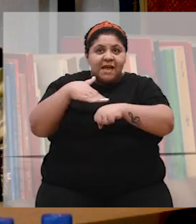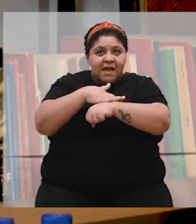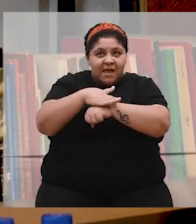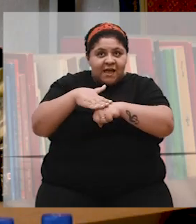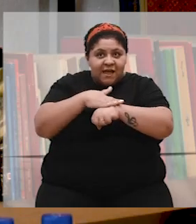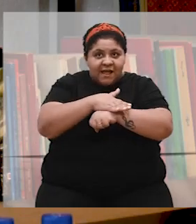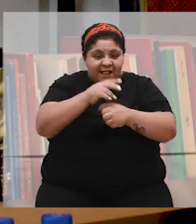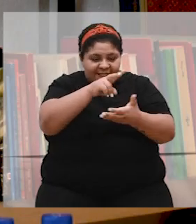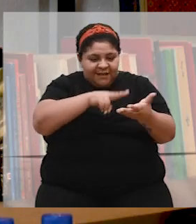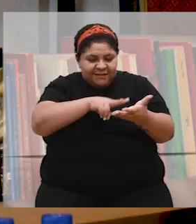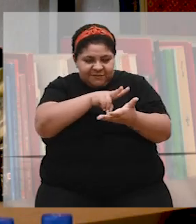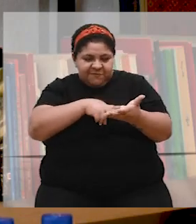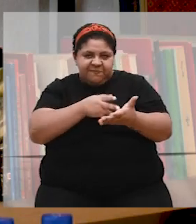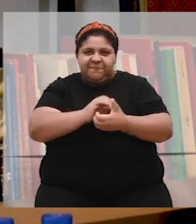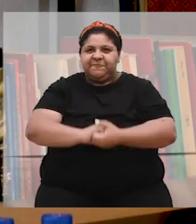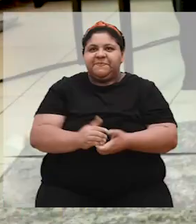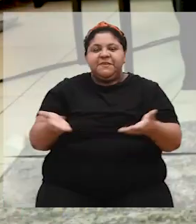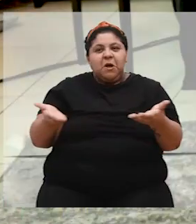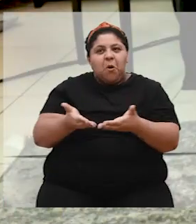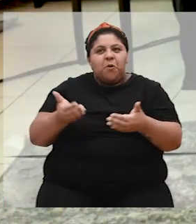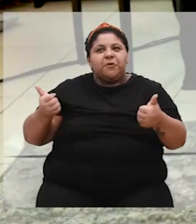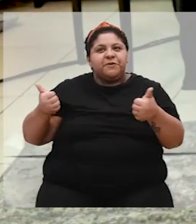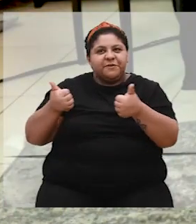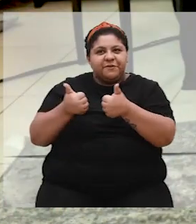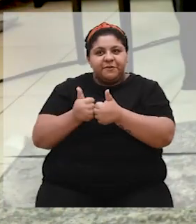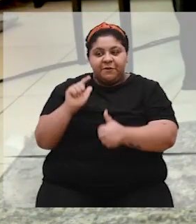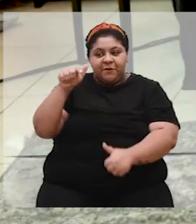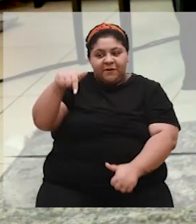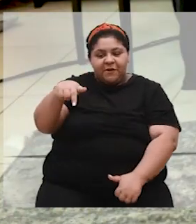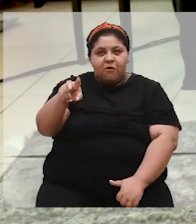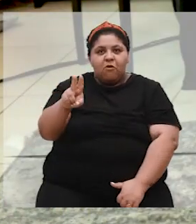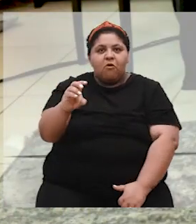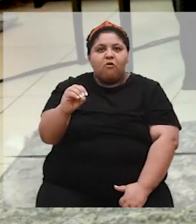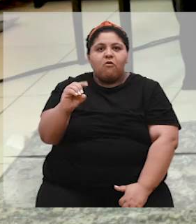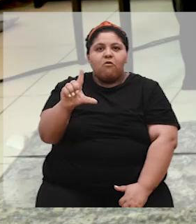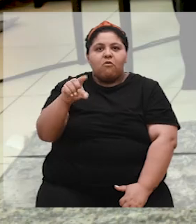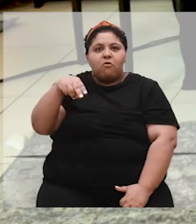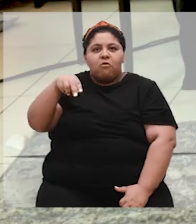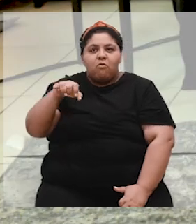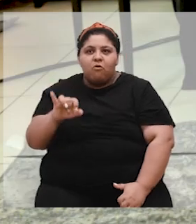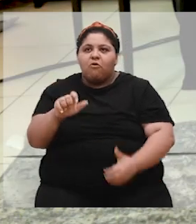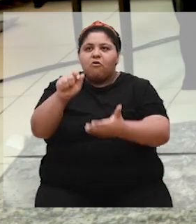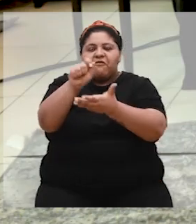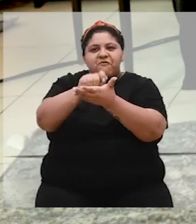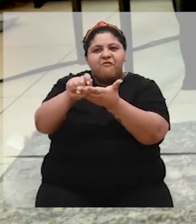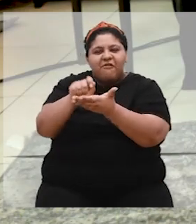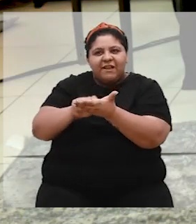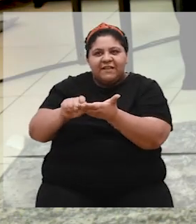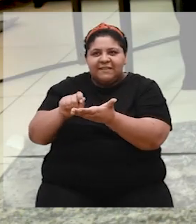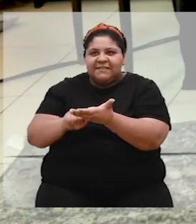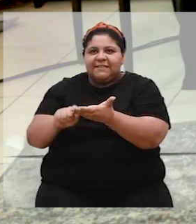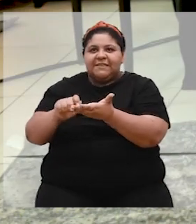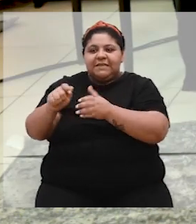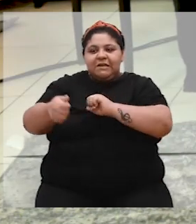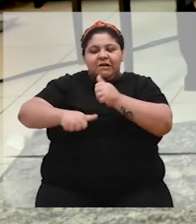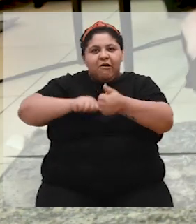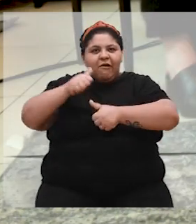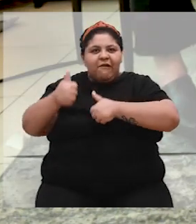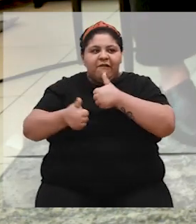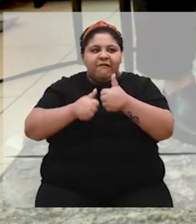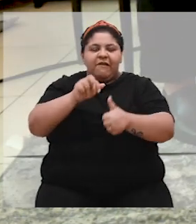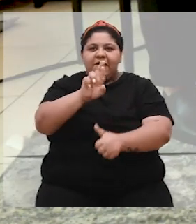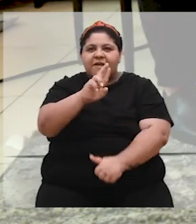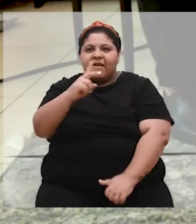conversar sobre leitura? Conosco hoje o Volney Canônica, que é escritor, ator,